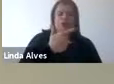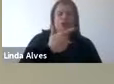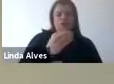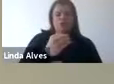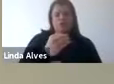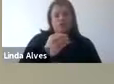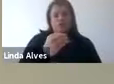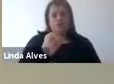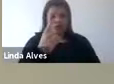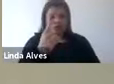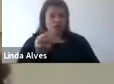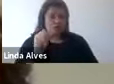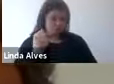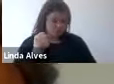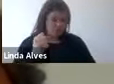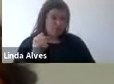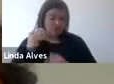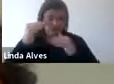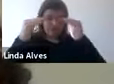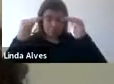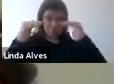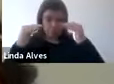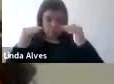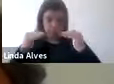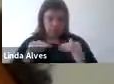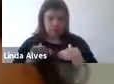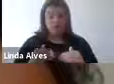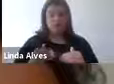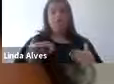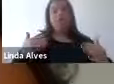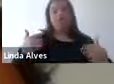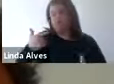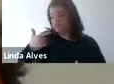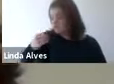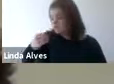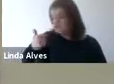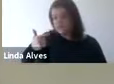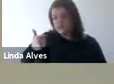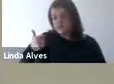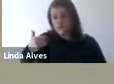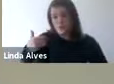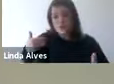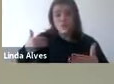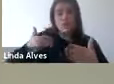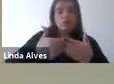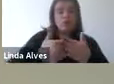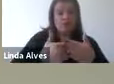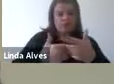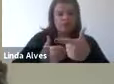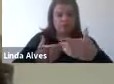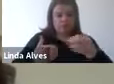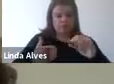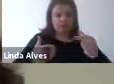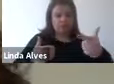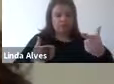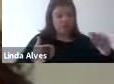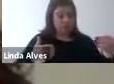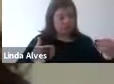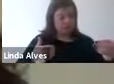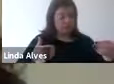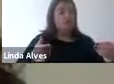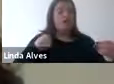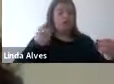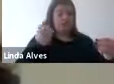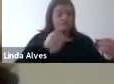Tá? Bom, o que ocorreu de 2012 para cá, né? Que a gente observa? Primeiro, o seguinte, passamos